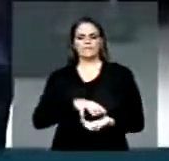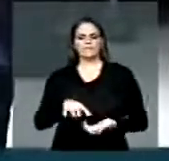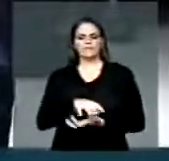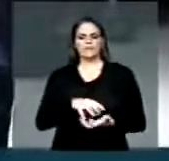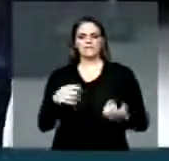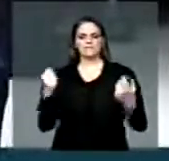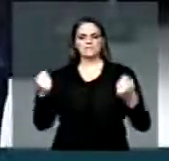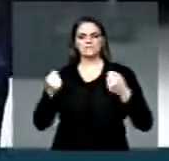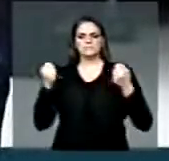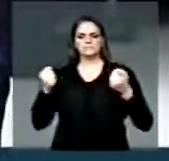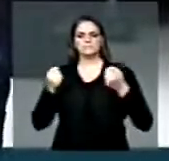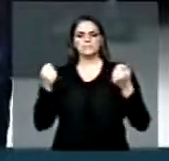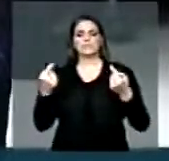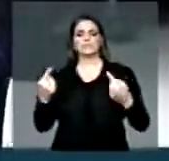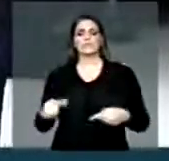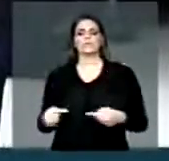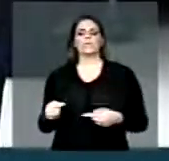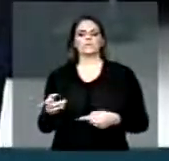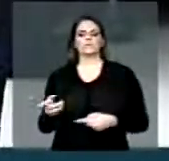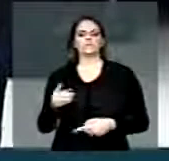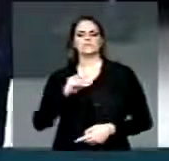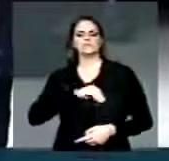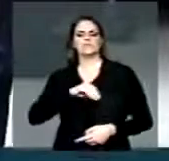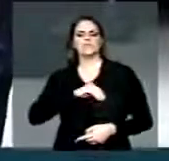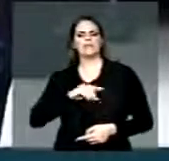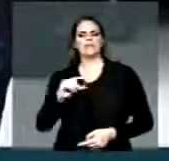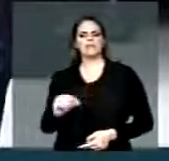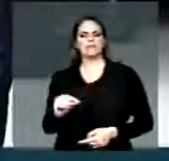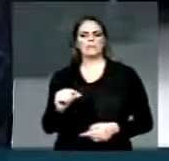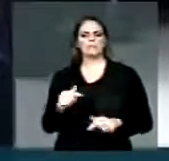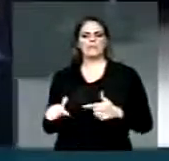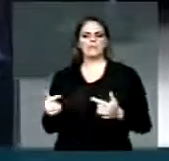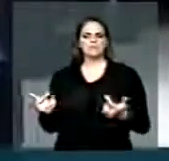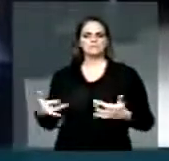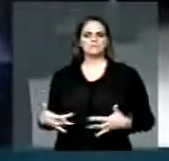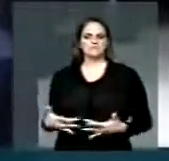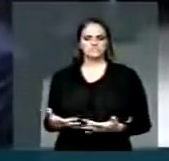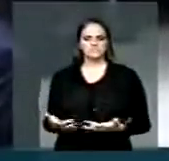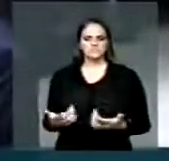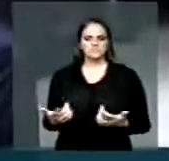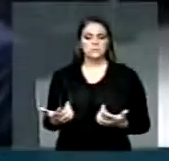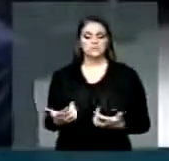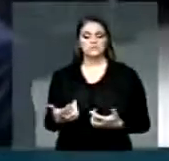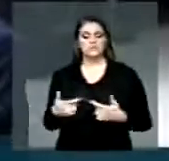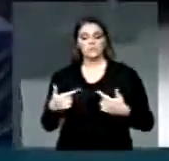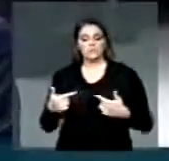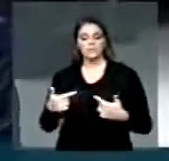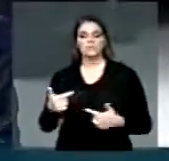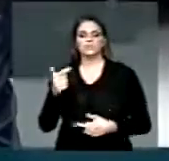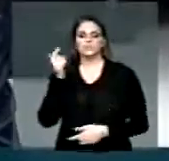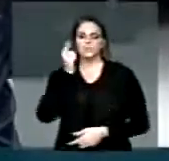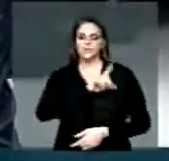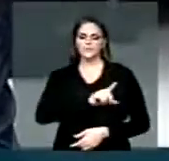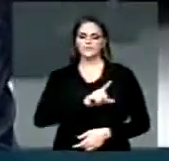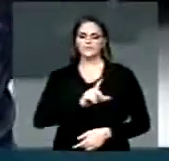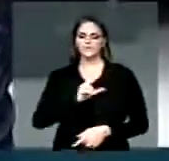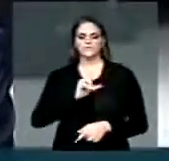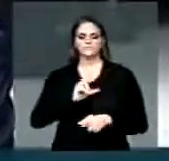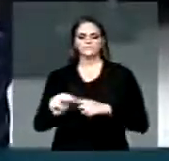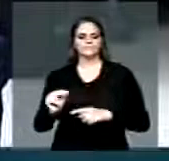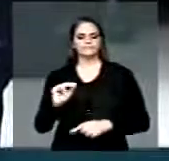uma manifestação contra condições e salários baixíssimos, condições precárias, foram à luta, conseguiram